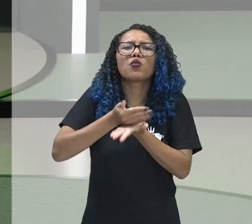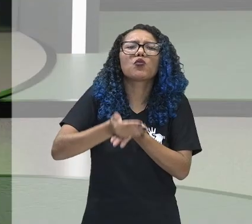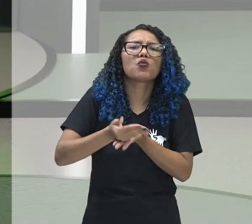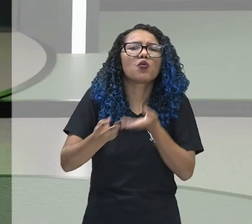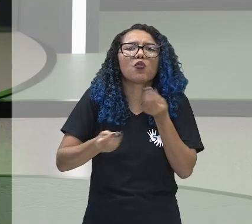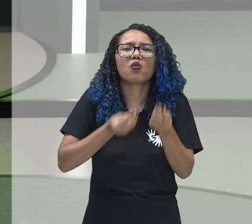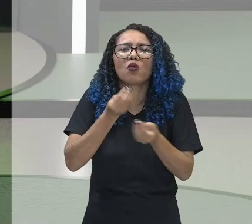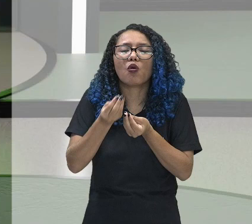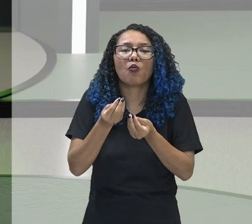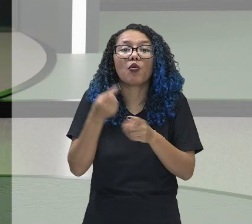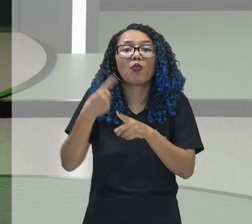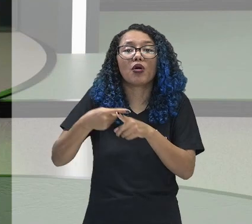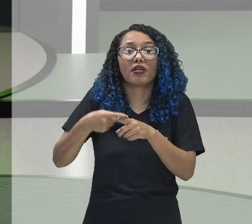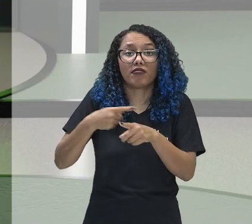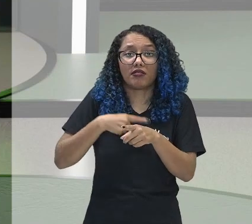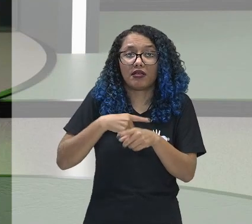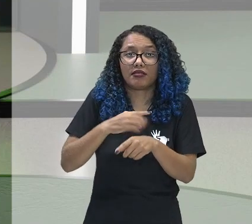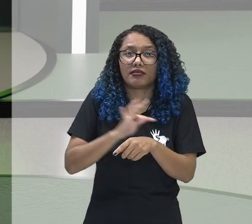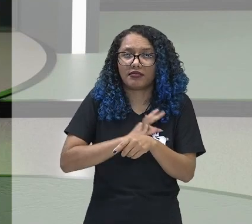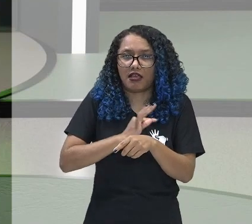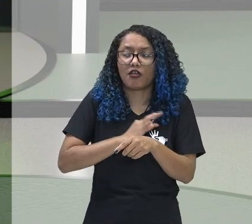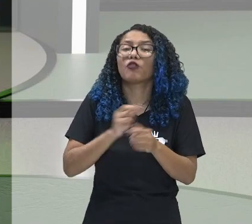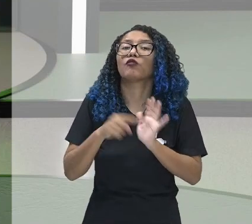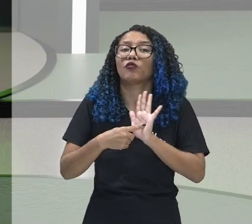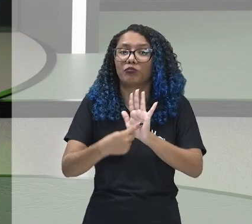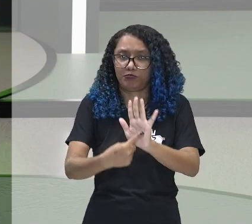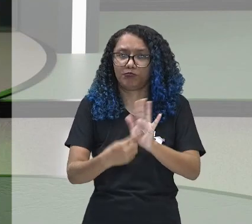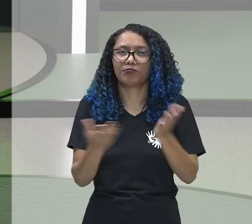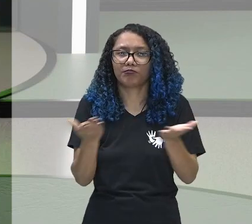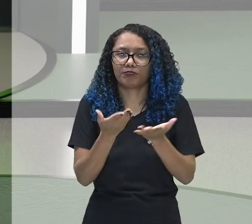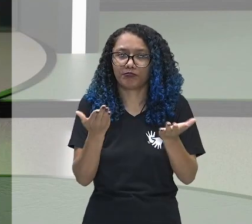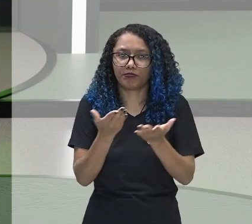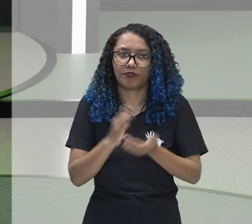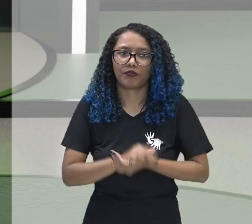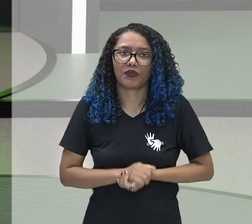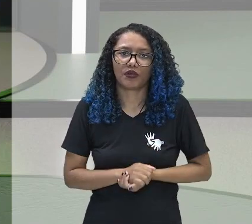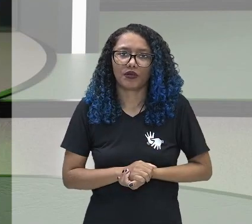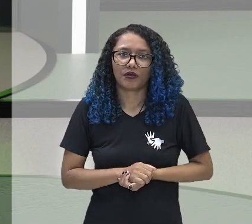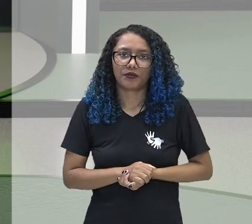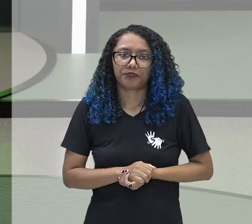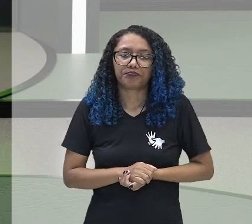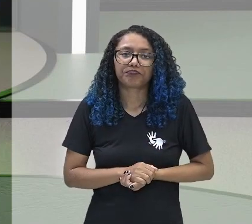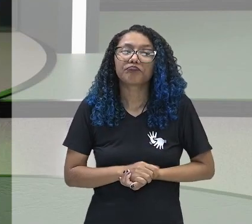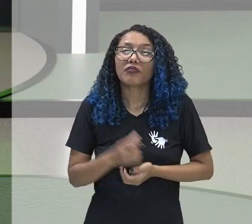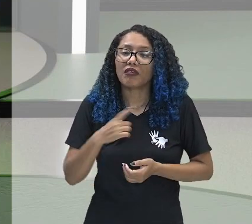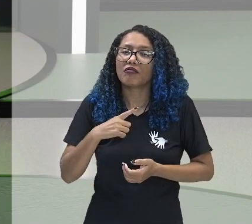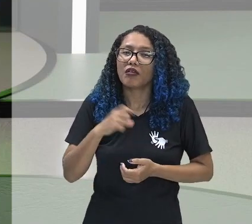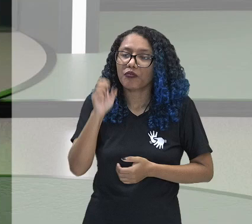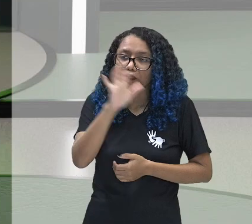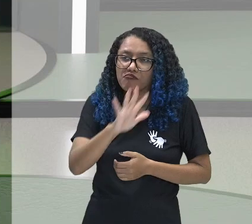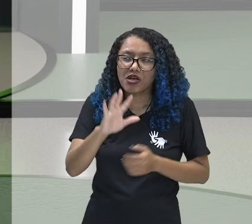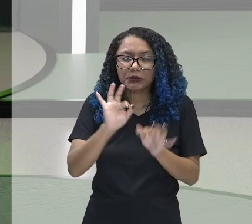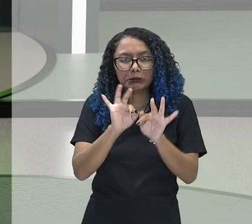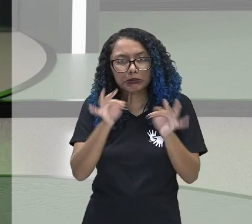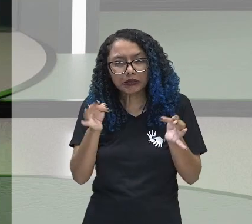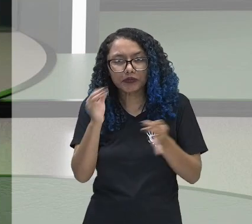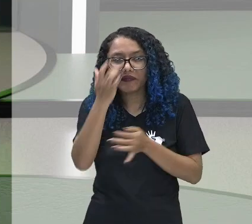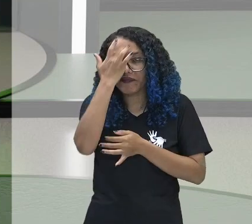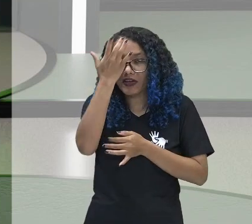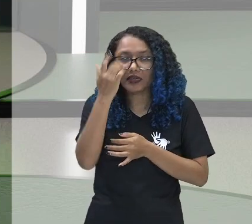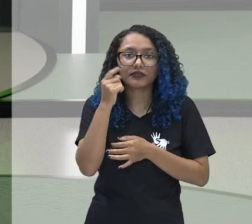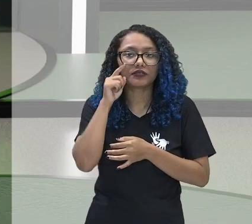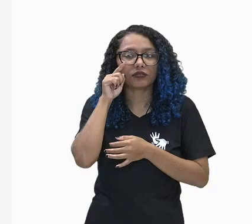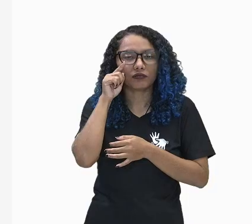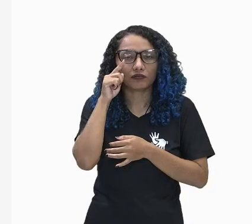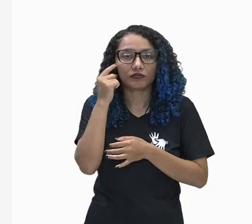Tudo começou com a técnica que eu vou mostrar para vocês, através de um esquema didático bem simples, bem fácil de entender. Vamos fazer